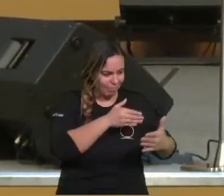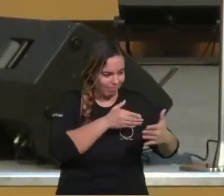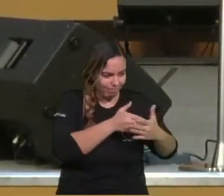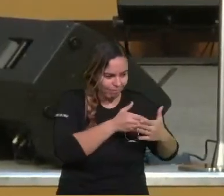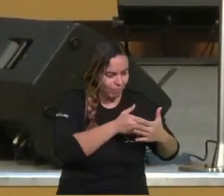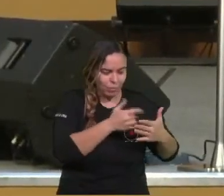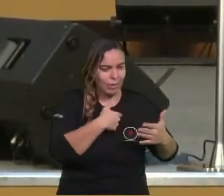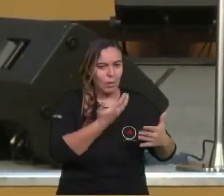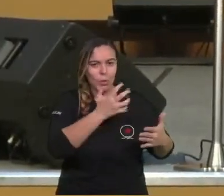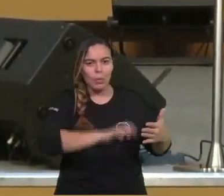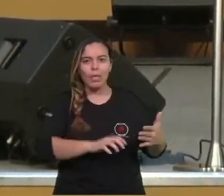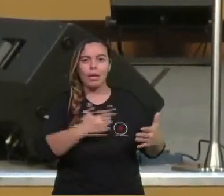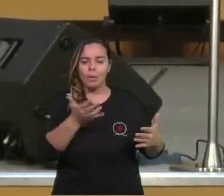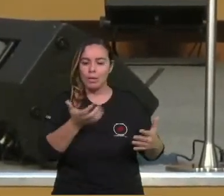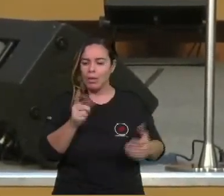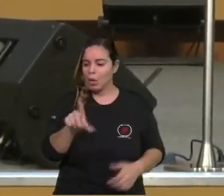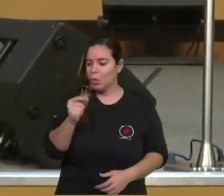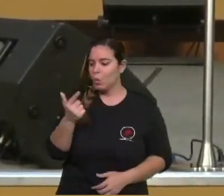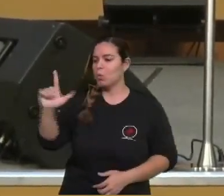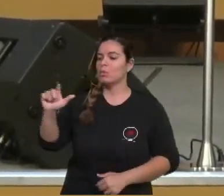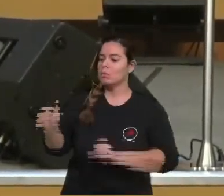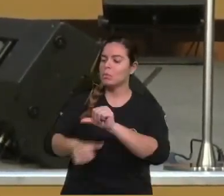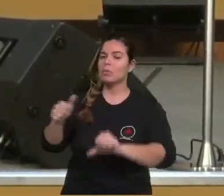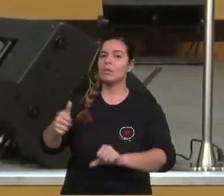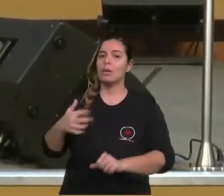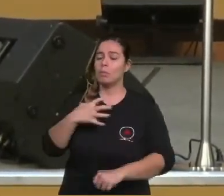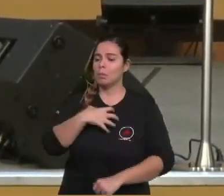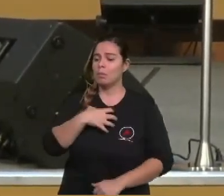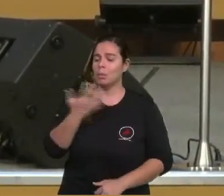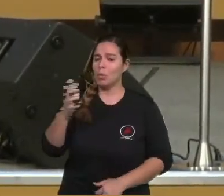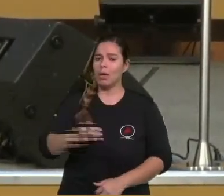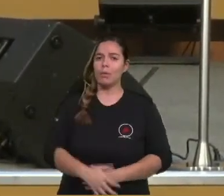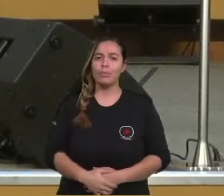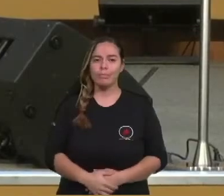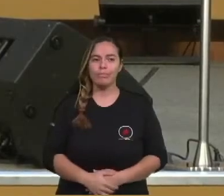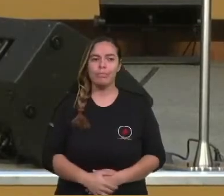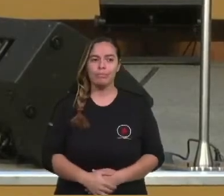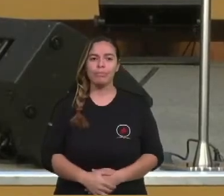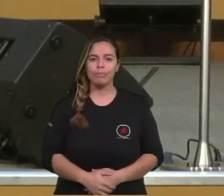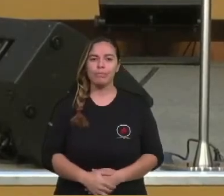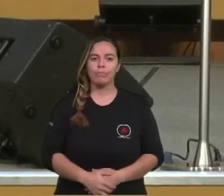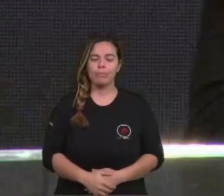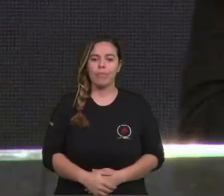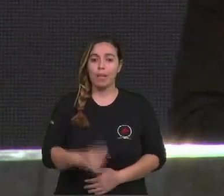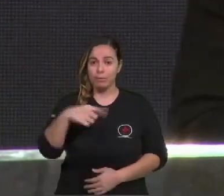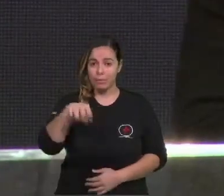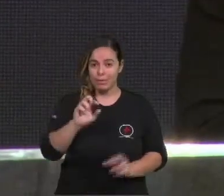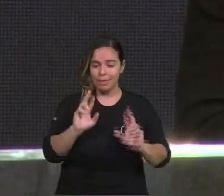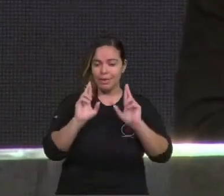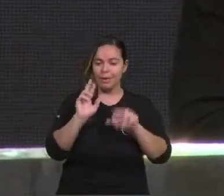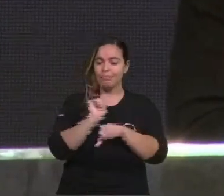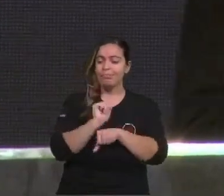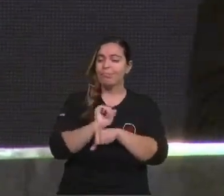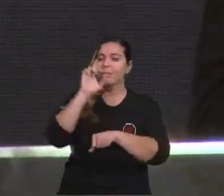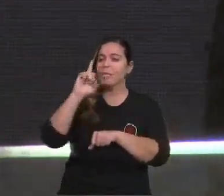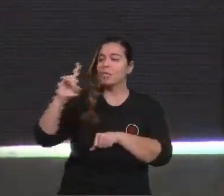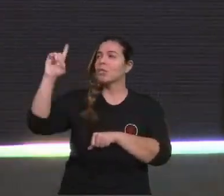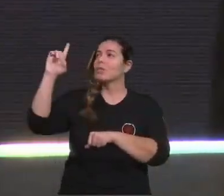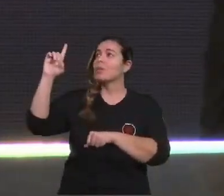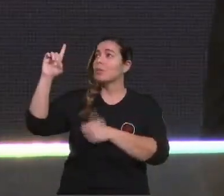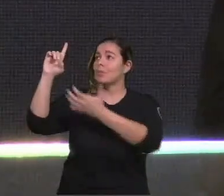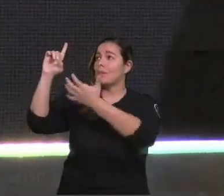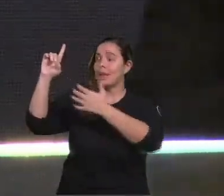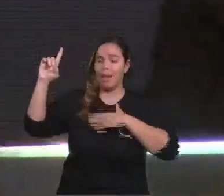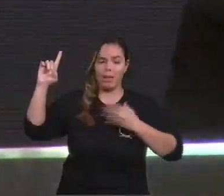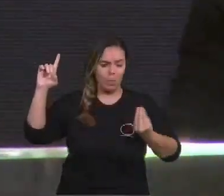Que eu vou mudar essa história. Por quê? Porque eu estou afim. Você está esperando Deus querer para você